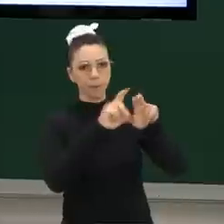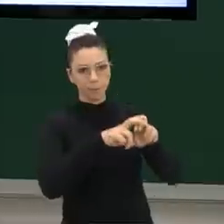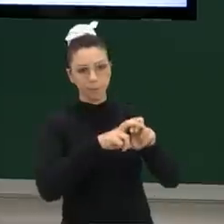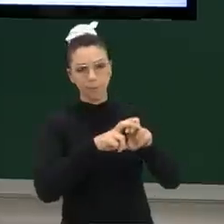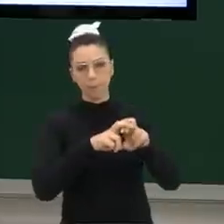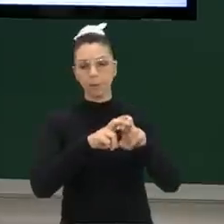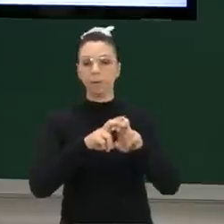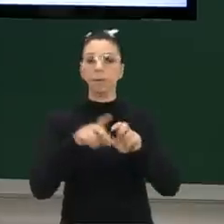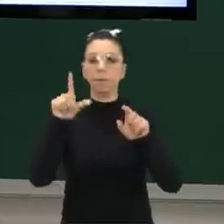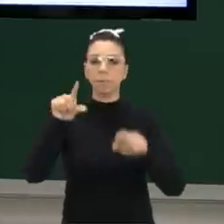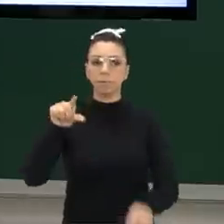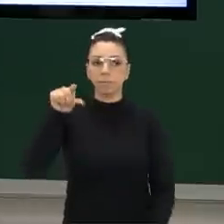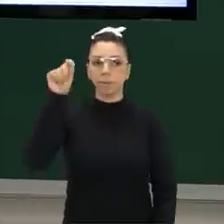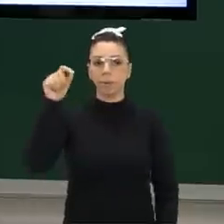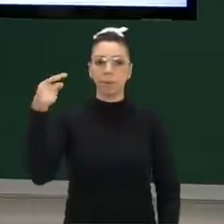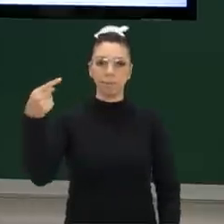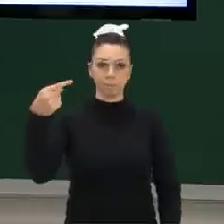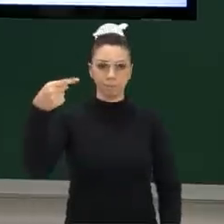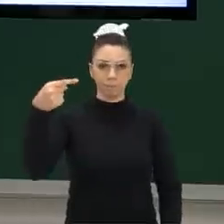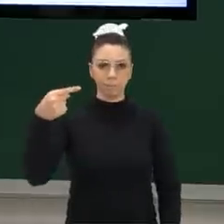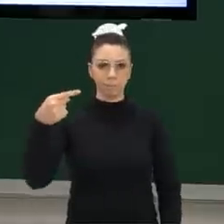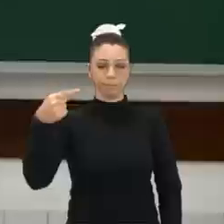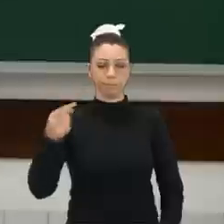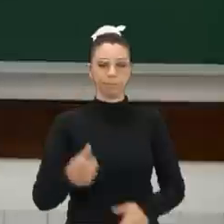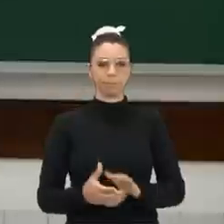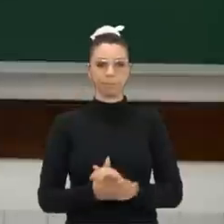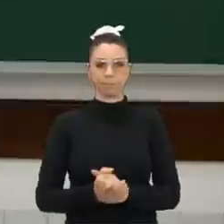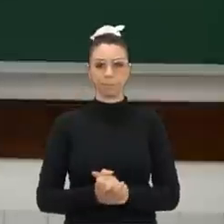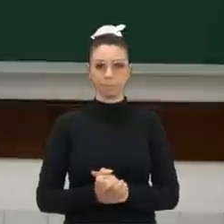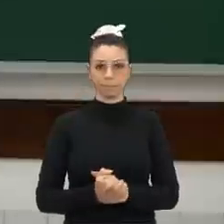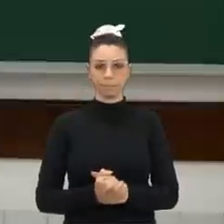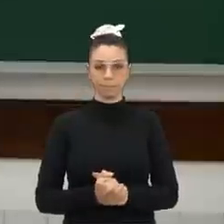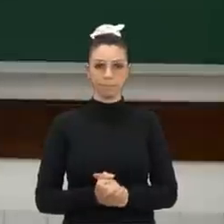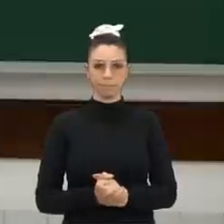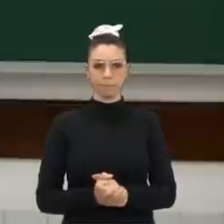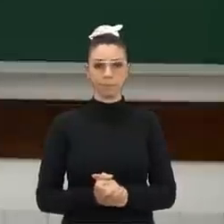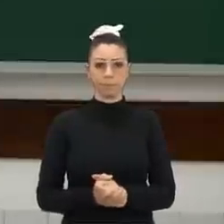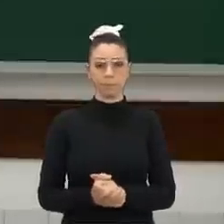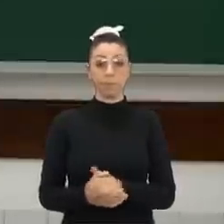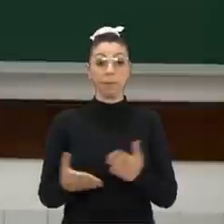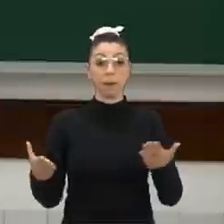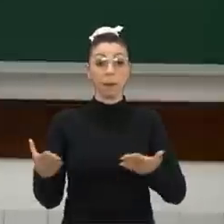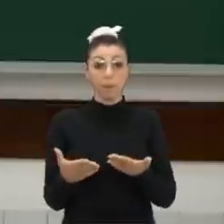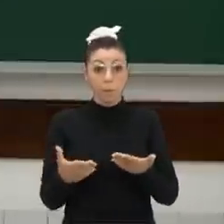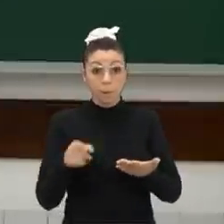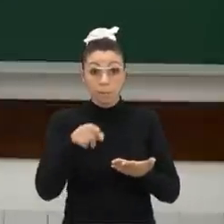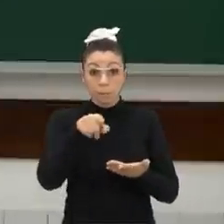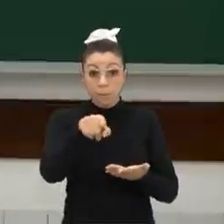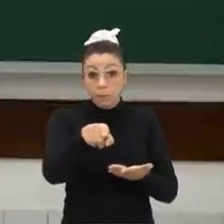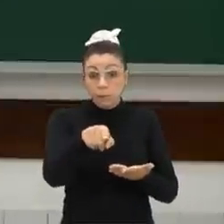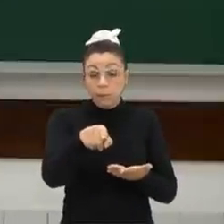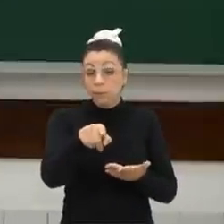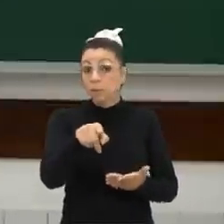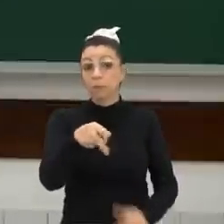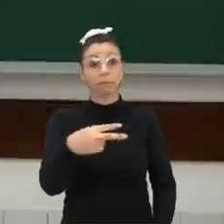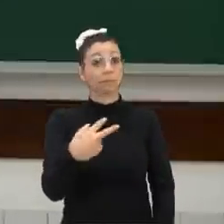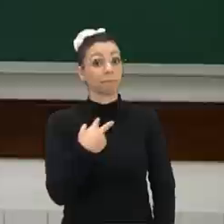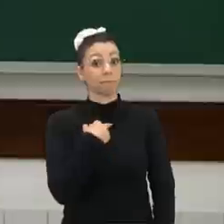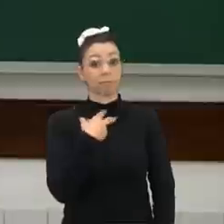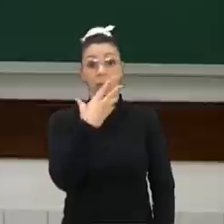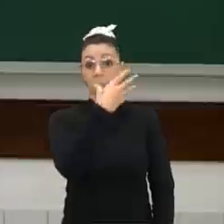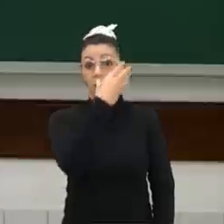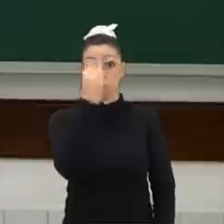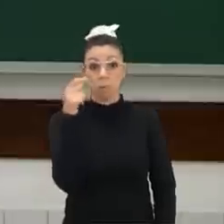então a opção correta seria a primeira. Agora, você não pode esquecer de ir até o seu